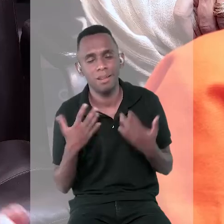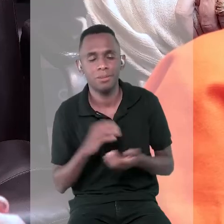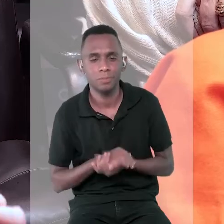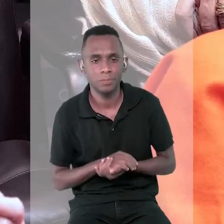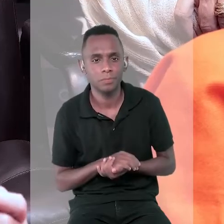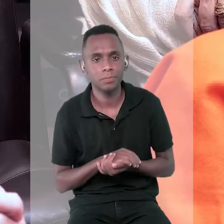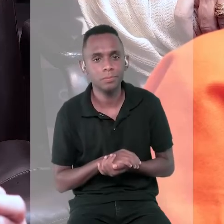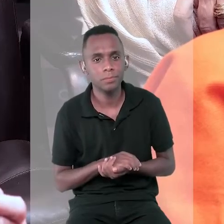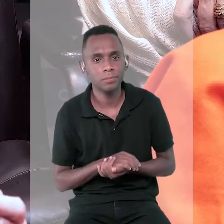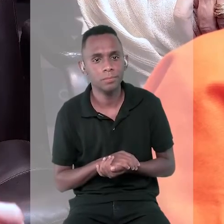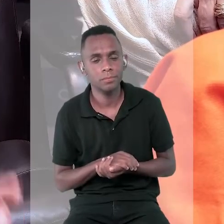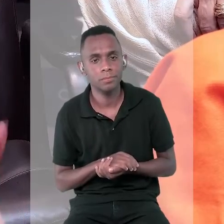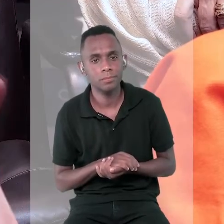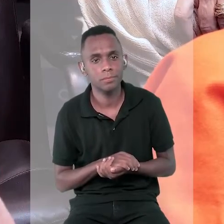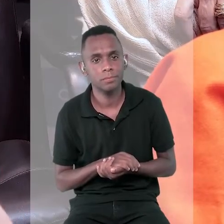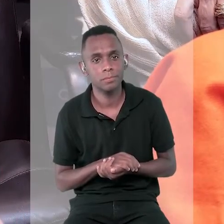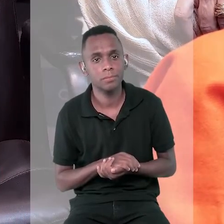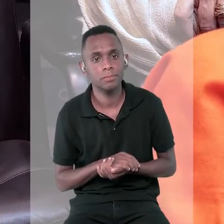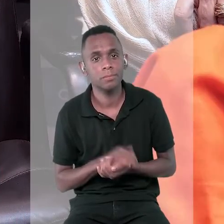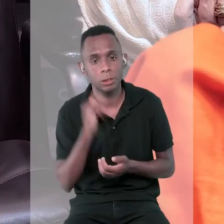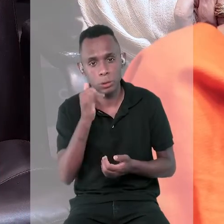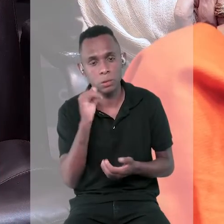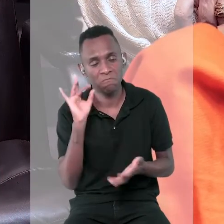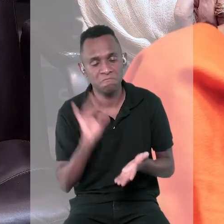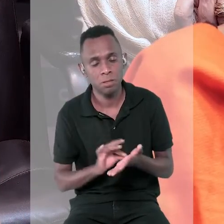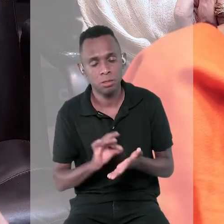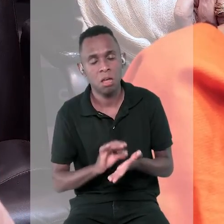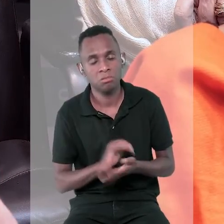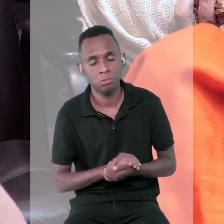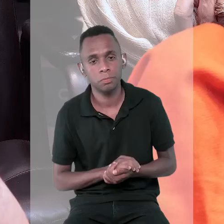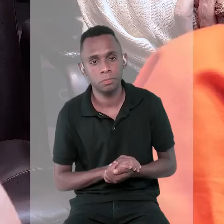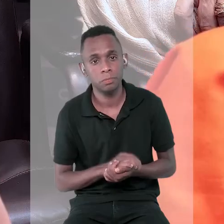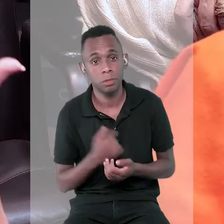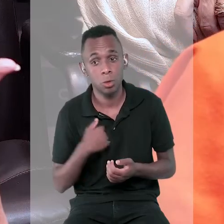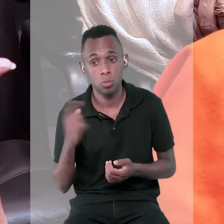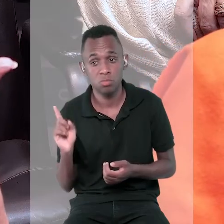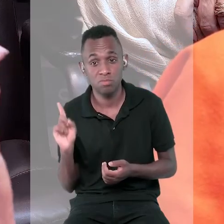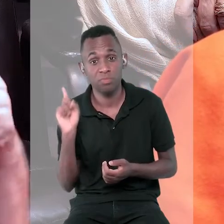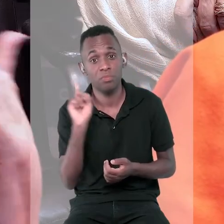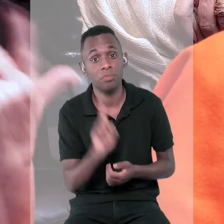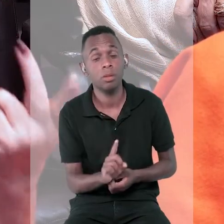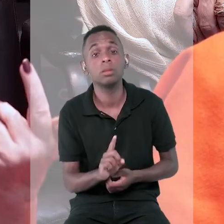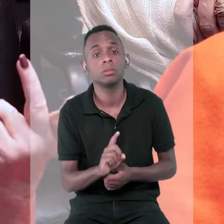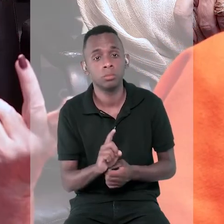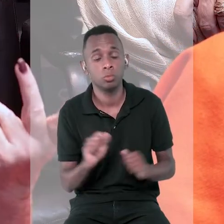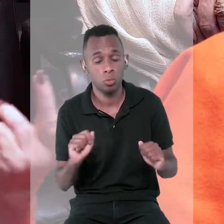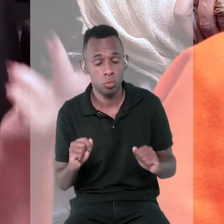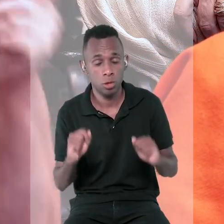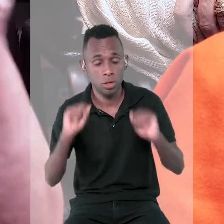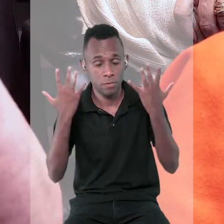né? E eu vou contar a verdade. Eu vim a esse